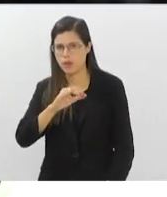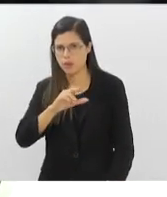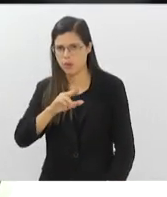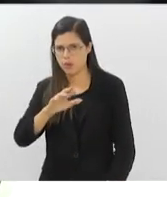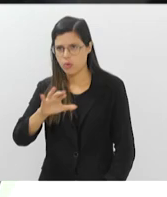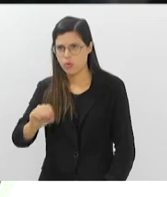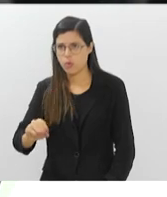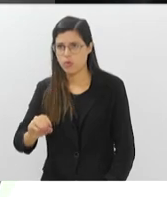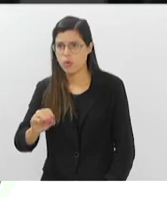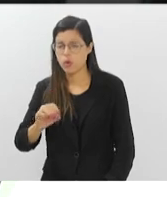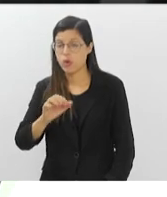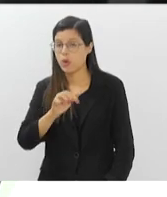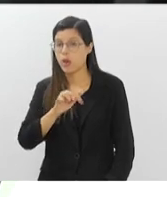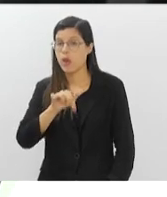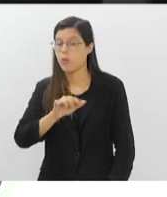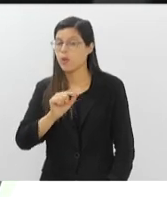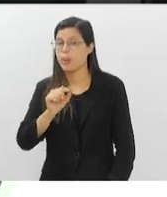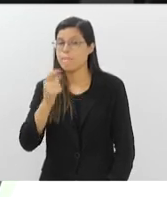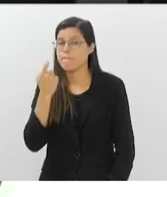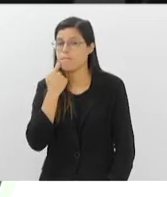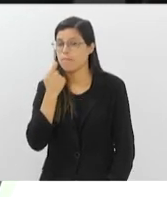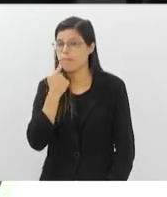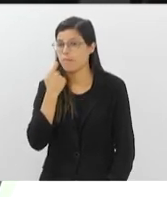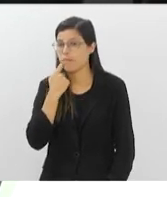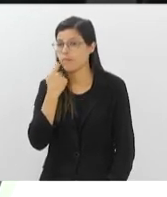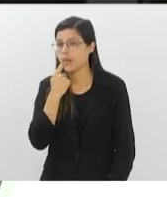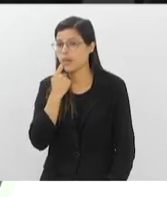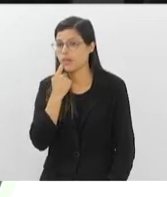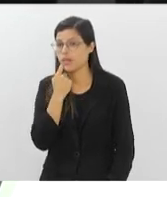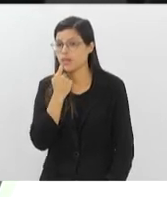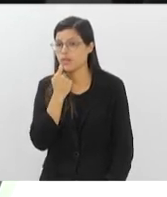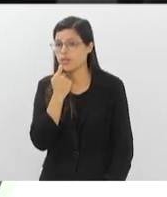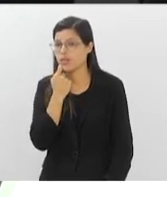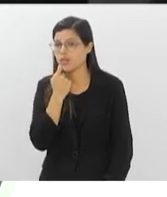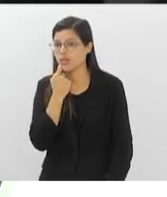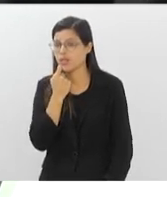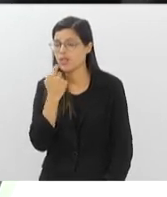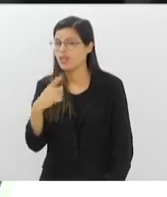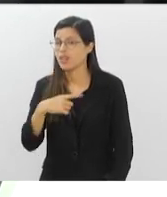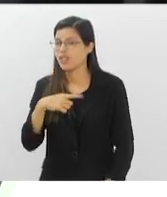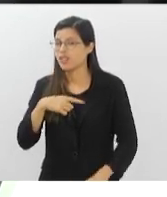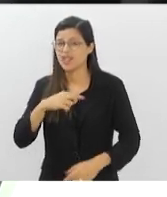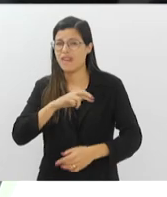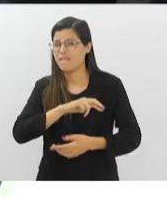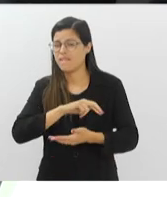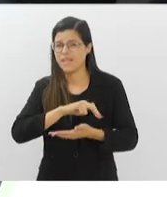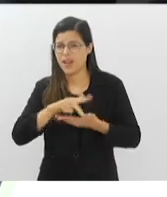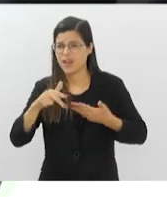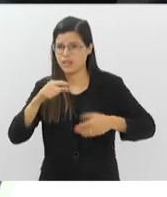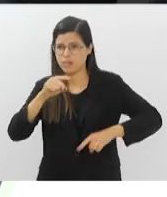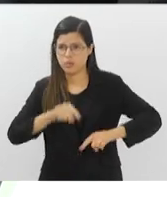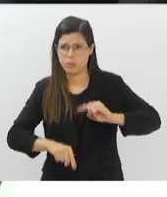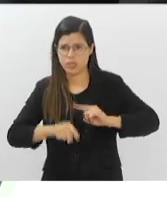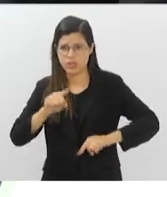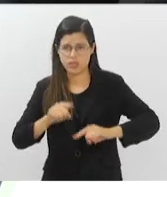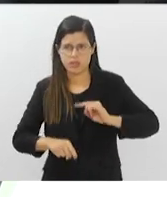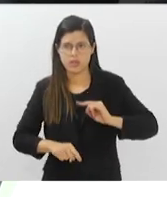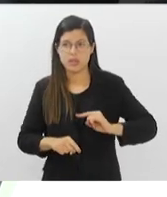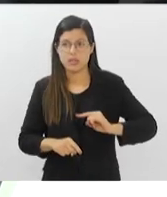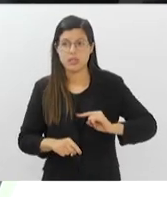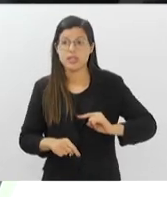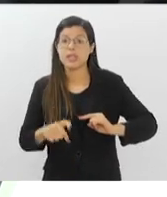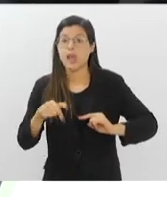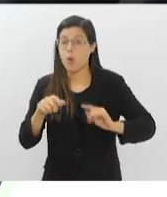peixes totalmente contaminados. Com, eu vi, né, várias substâncias. Com